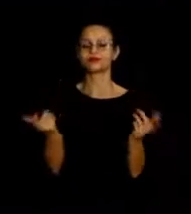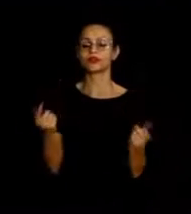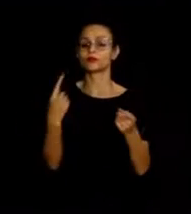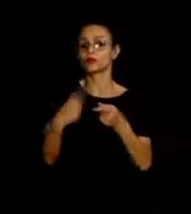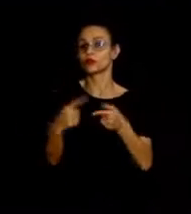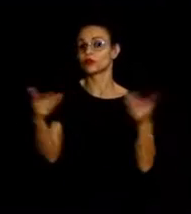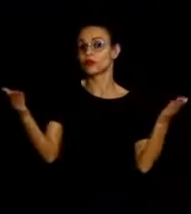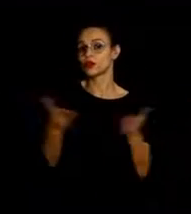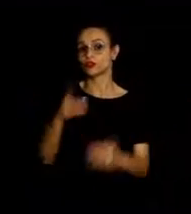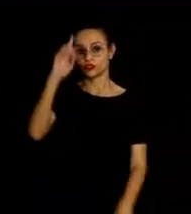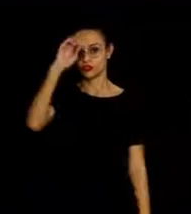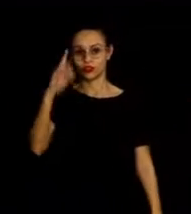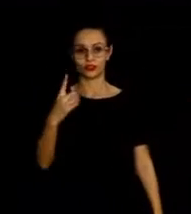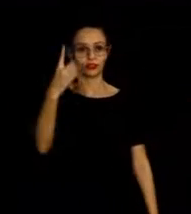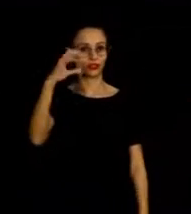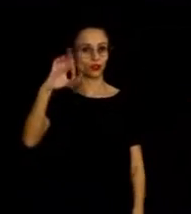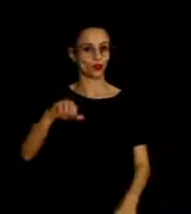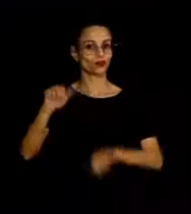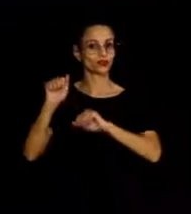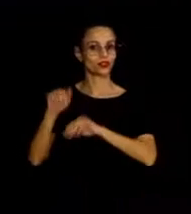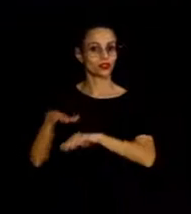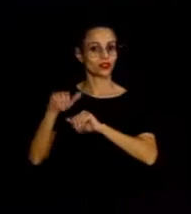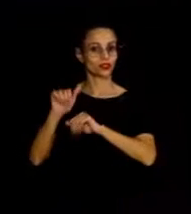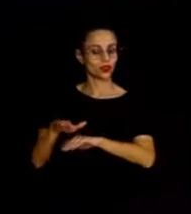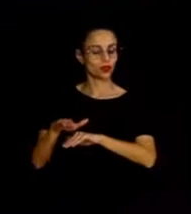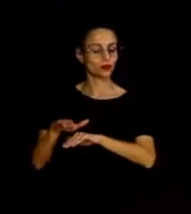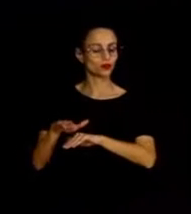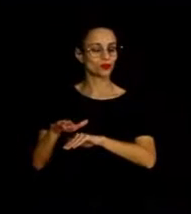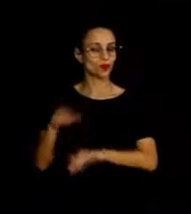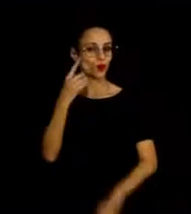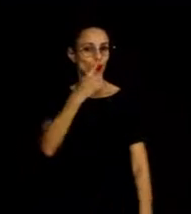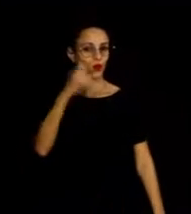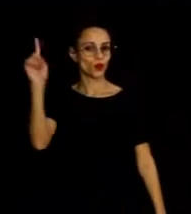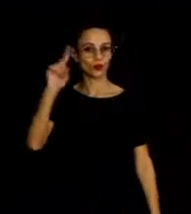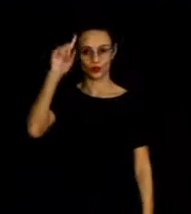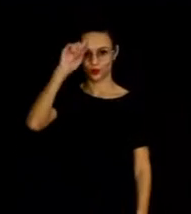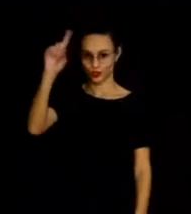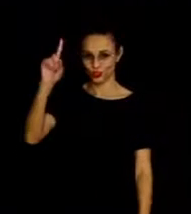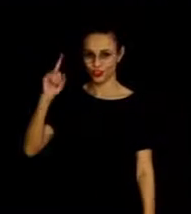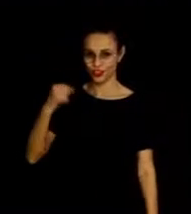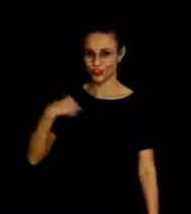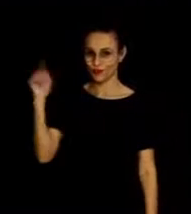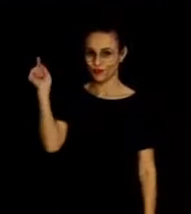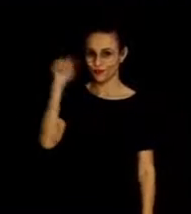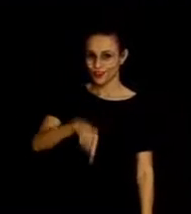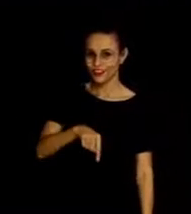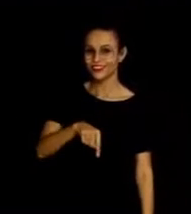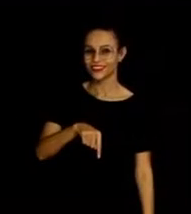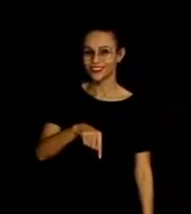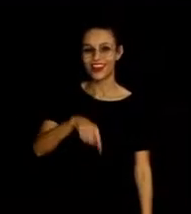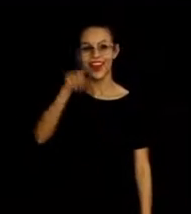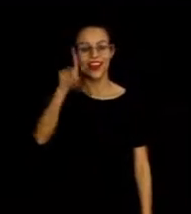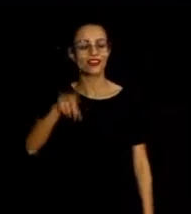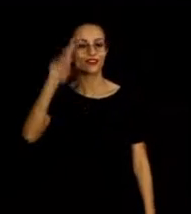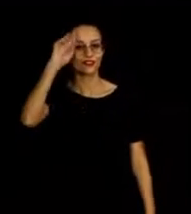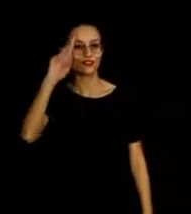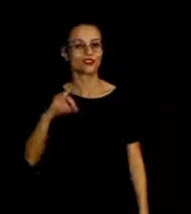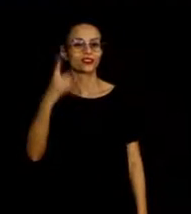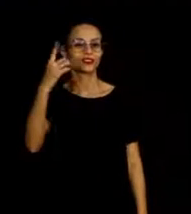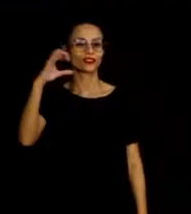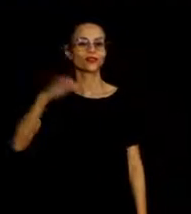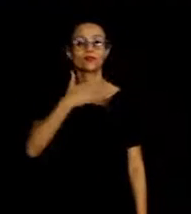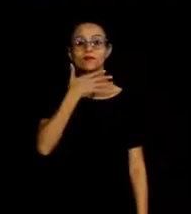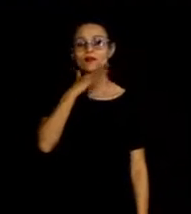hoje é dia Dezenove de Setembro e o último dia que eu tinha vindo a PUC foi dia Dezenove de março